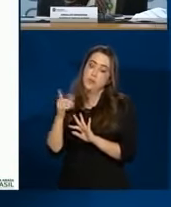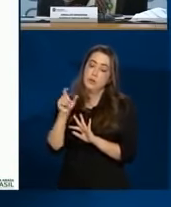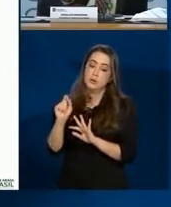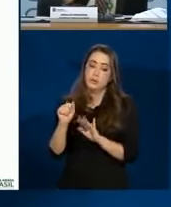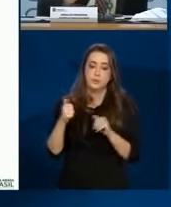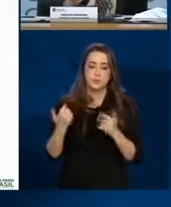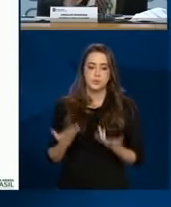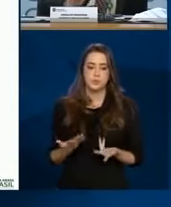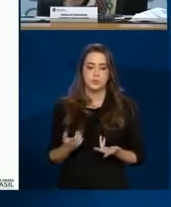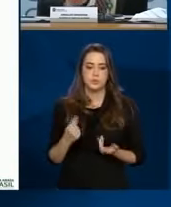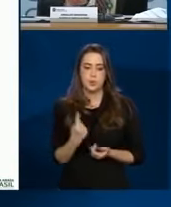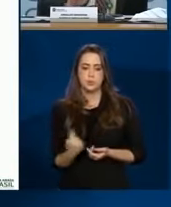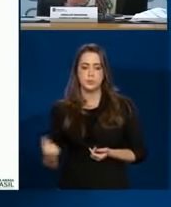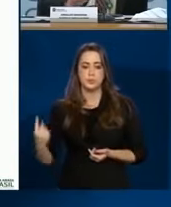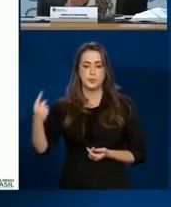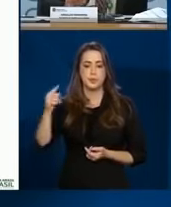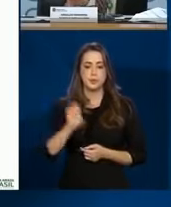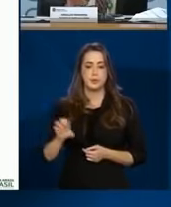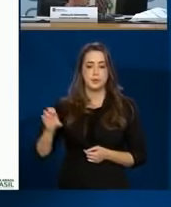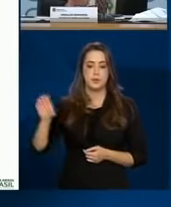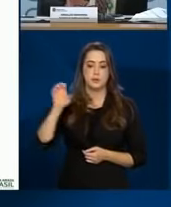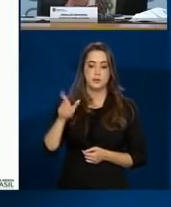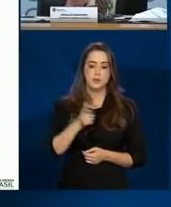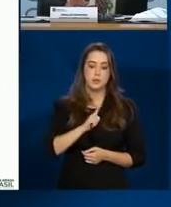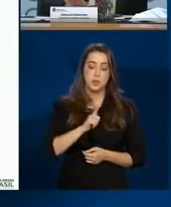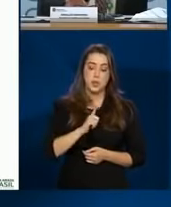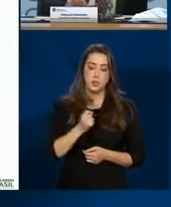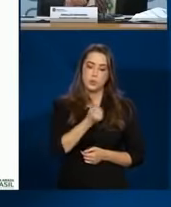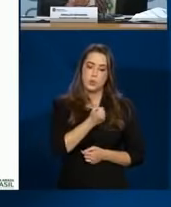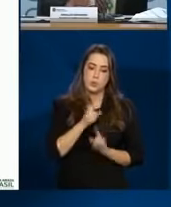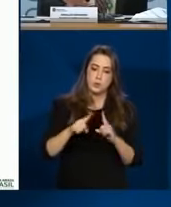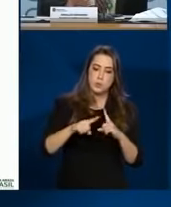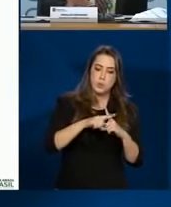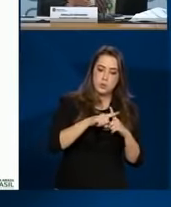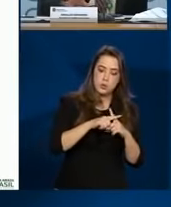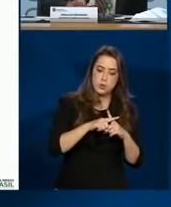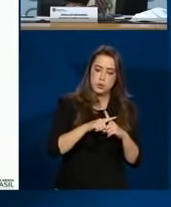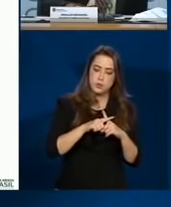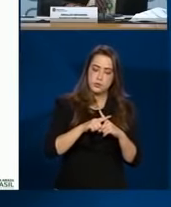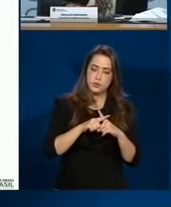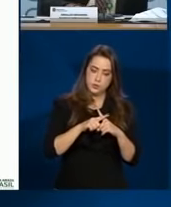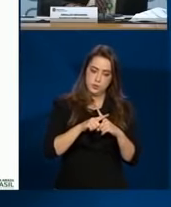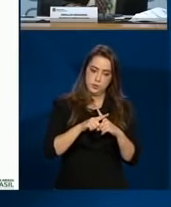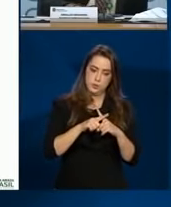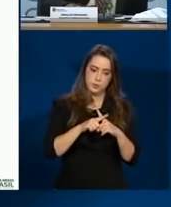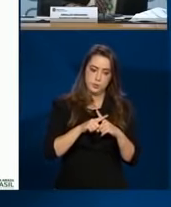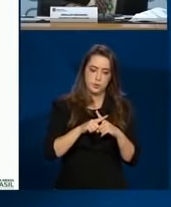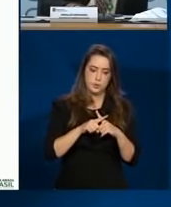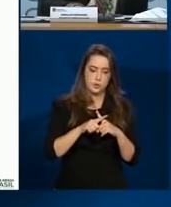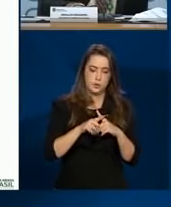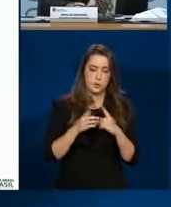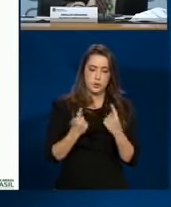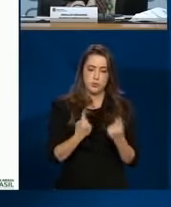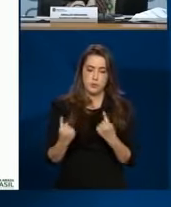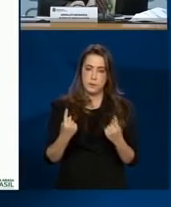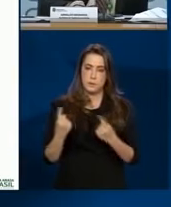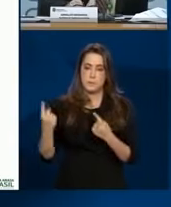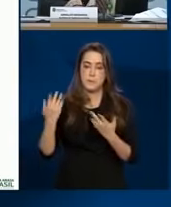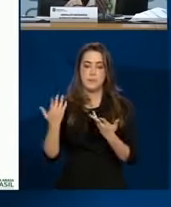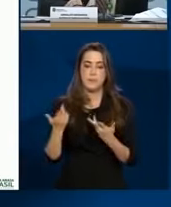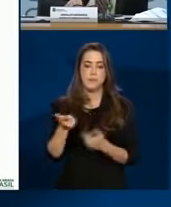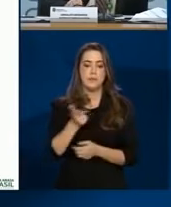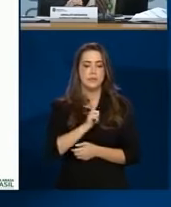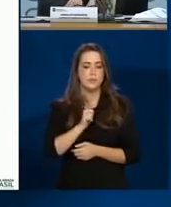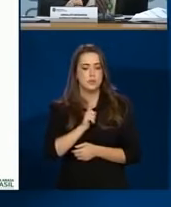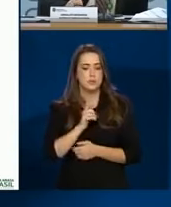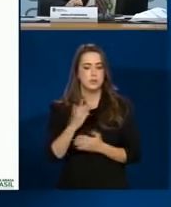Portanto, em cada estado você tem os dados que são positivos para cada estado. Nós